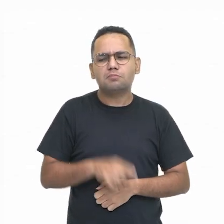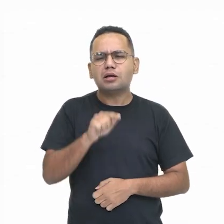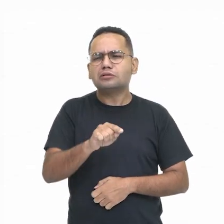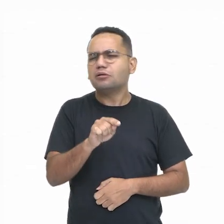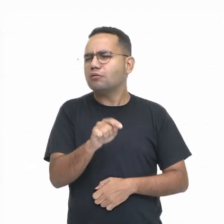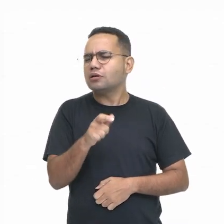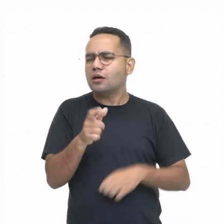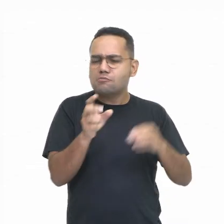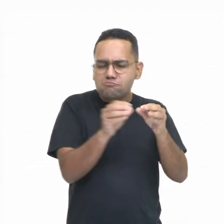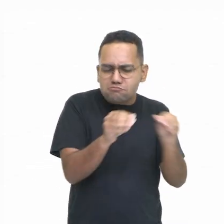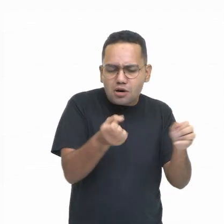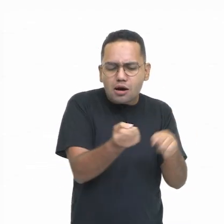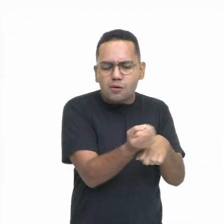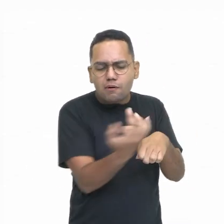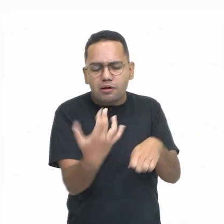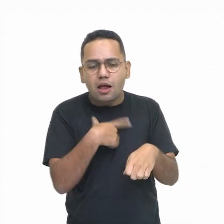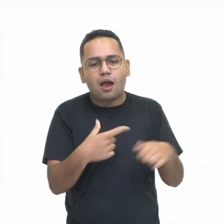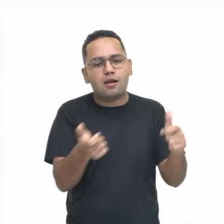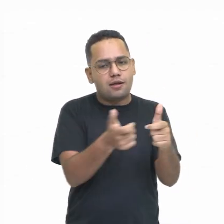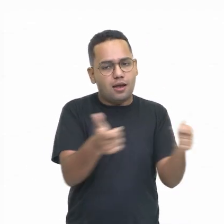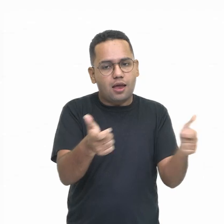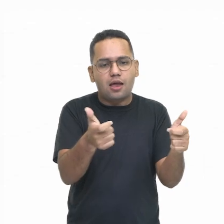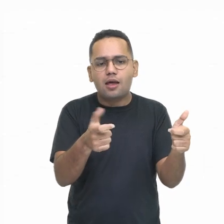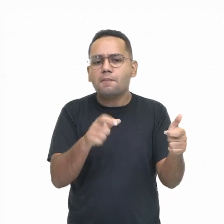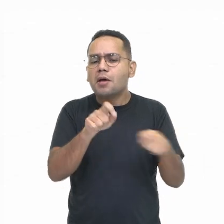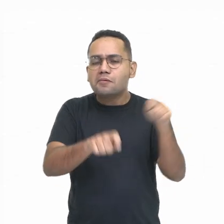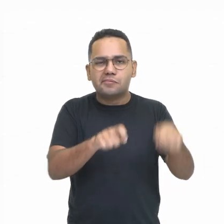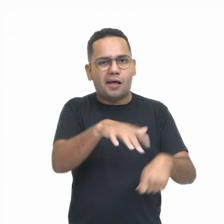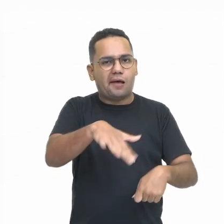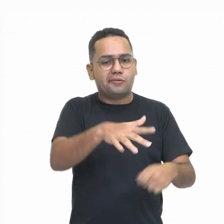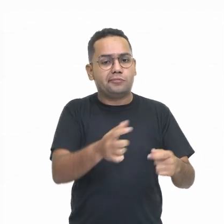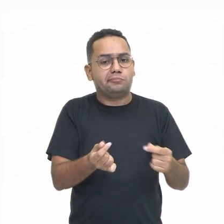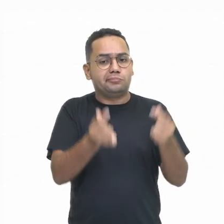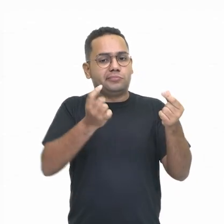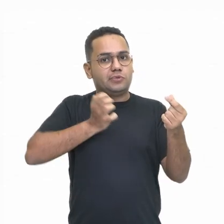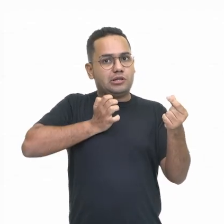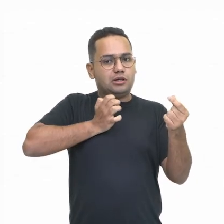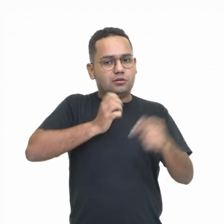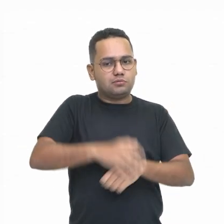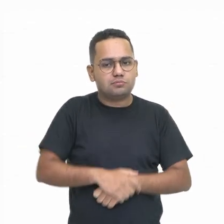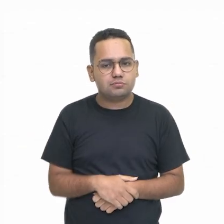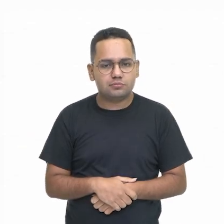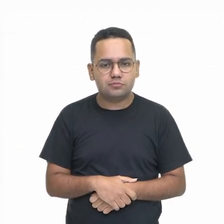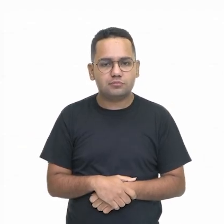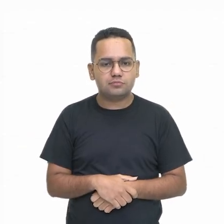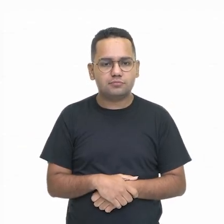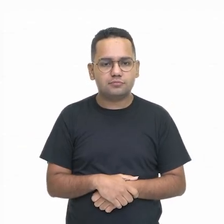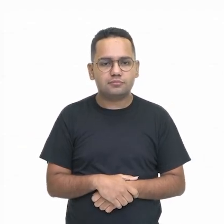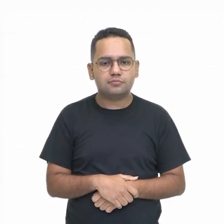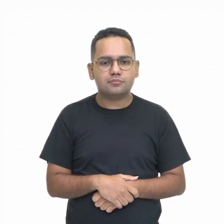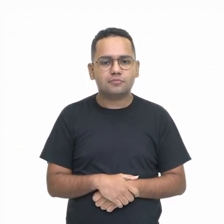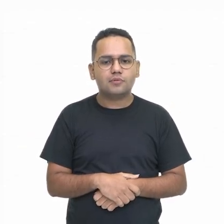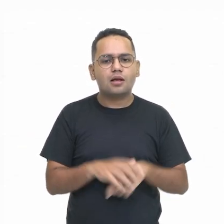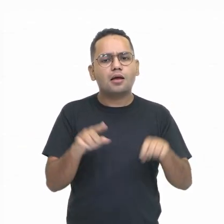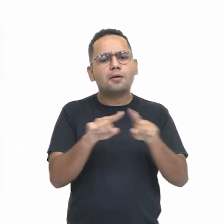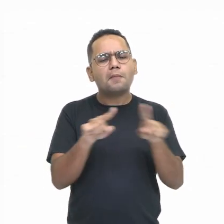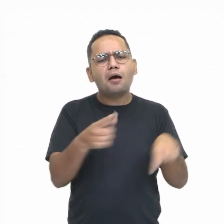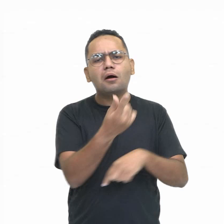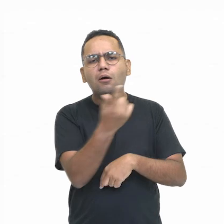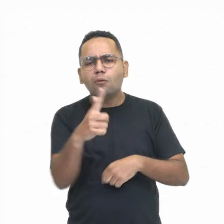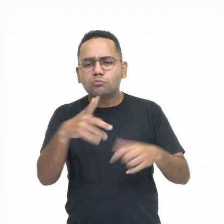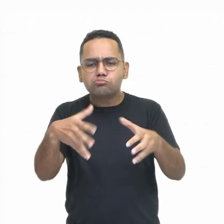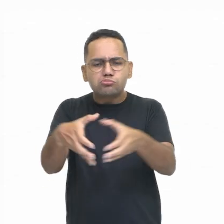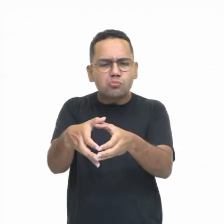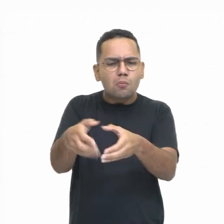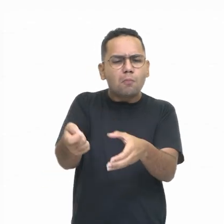de terras e poder nas mãos de uma elite, estabeleceu as bases para o clientelismo. A dependência dos grupos menos